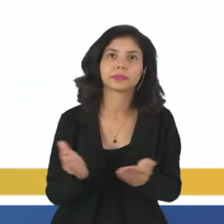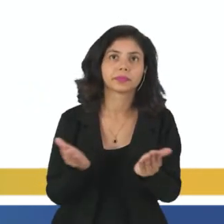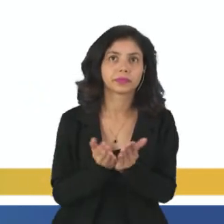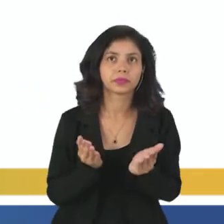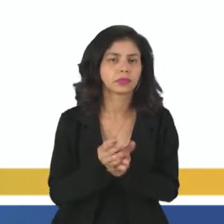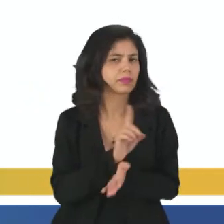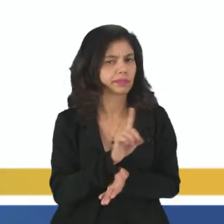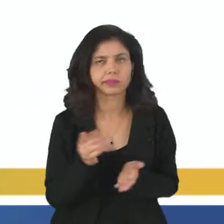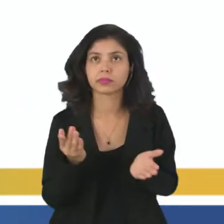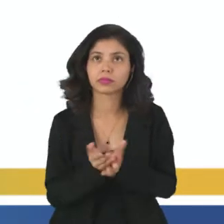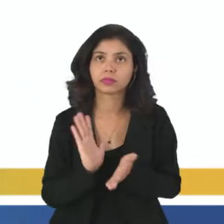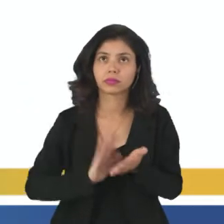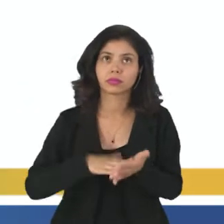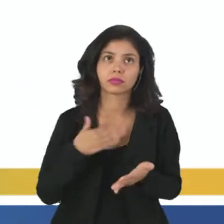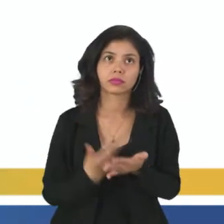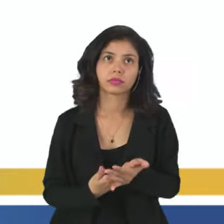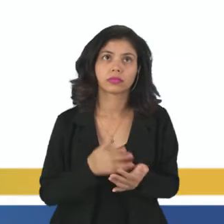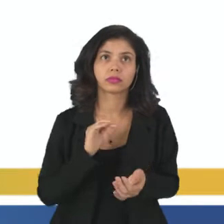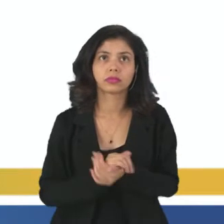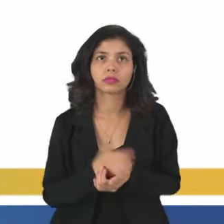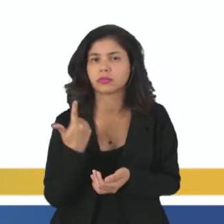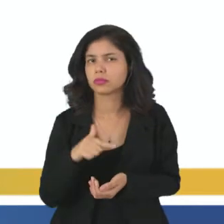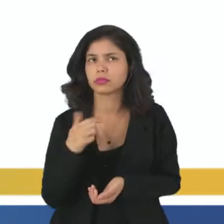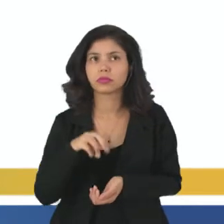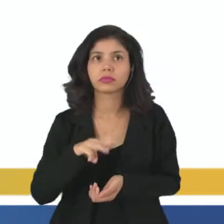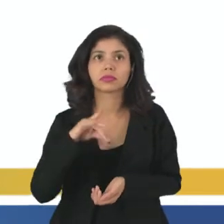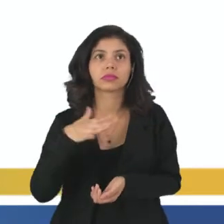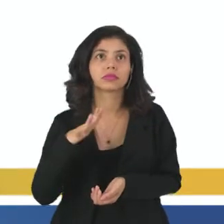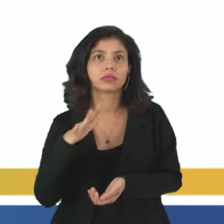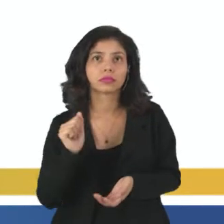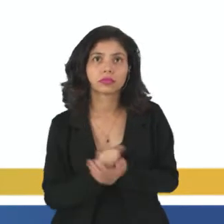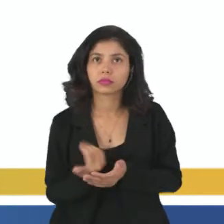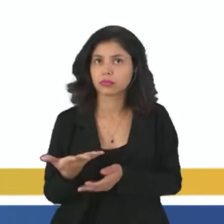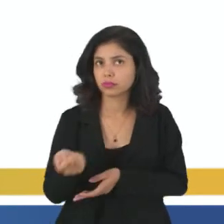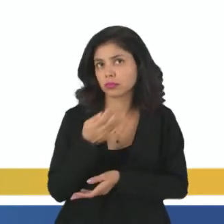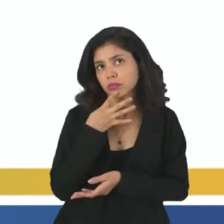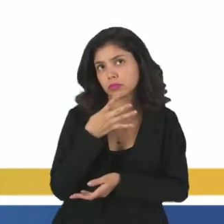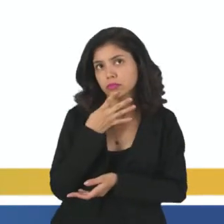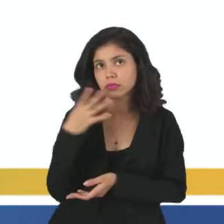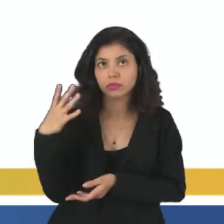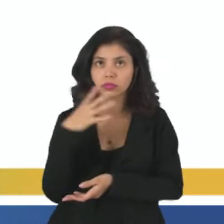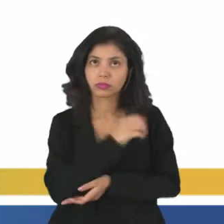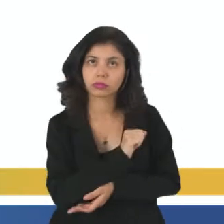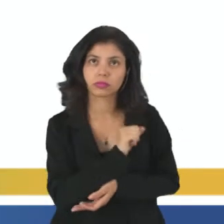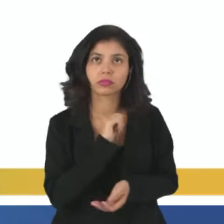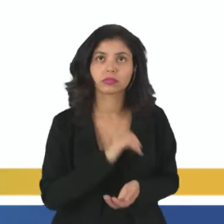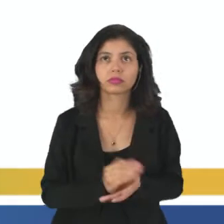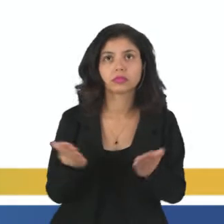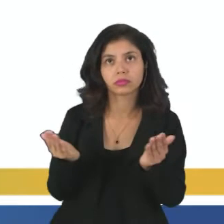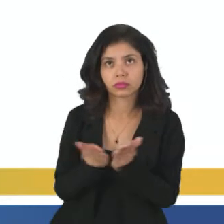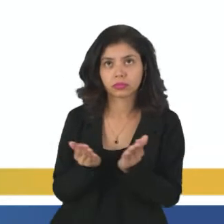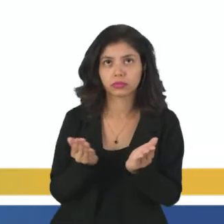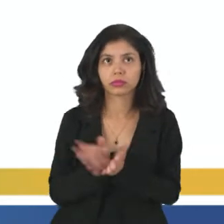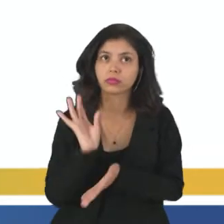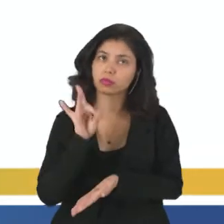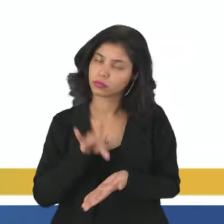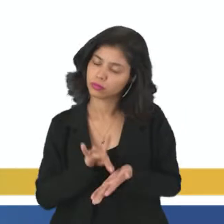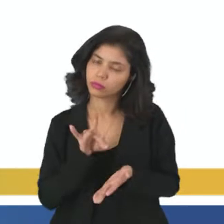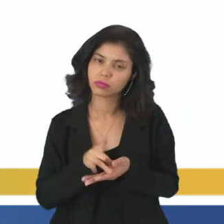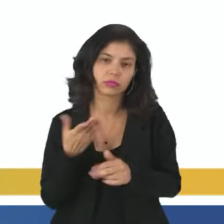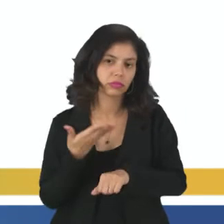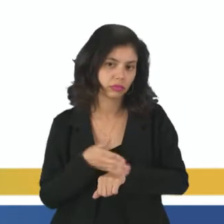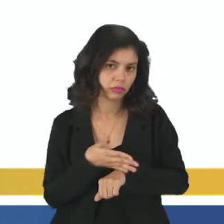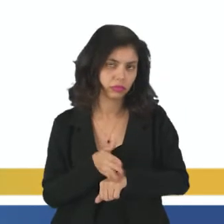e não cristãos de interpretá-la sem mediação, recebendo conhecimento imediato sobre o cristianismo e